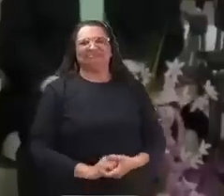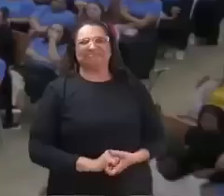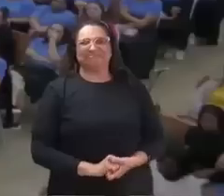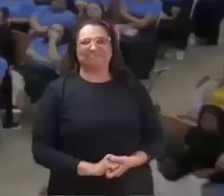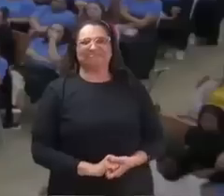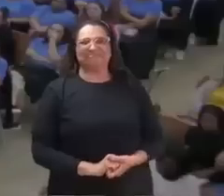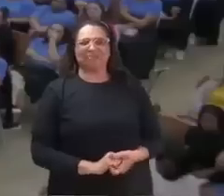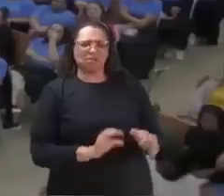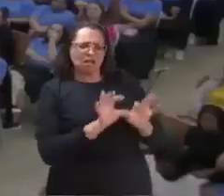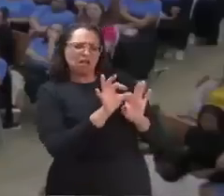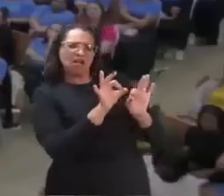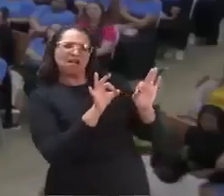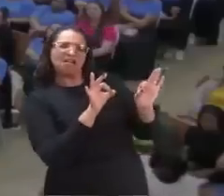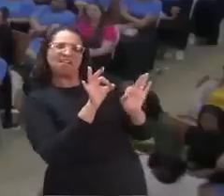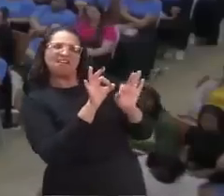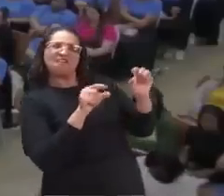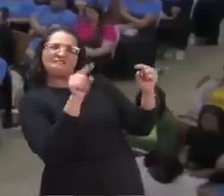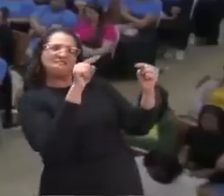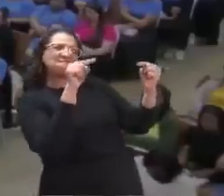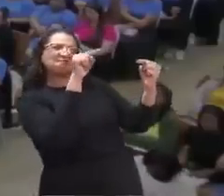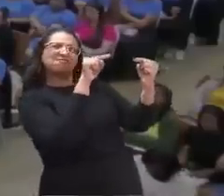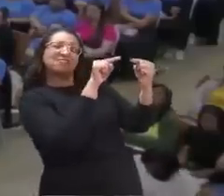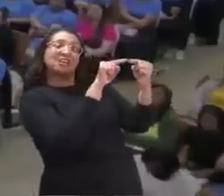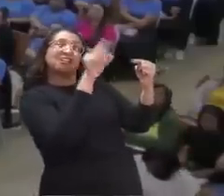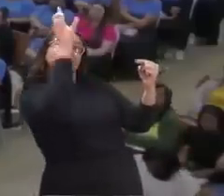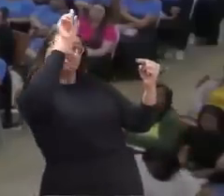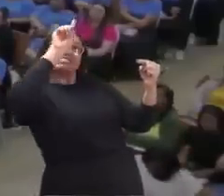O projeto estava à mercê.